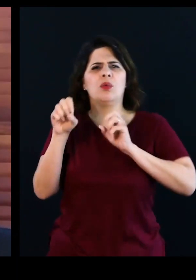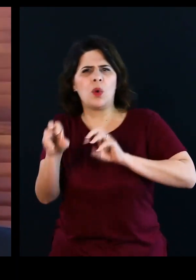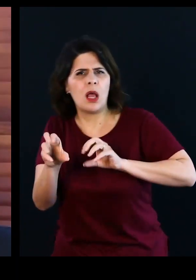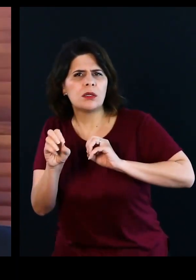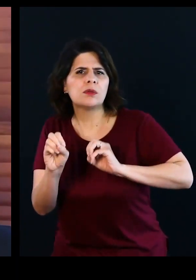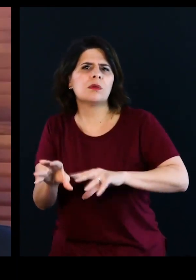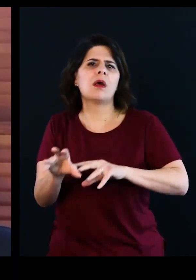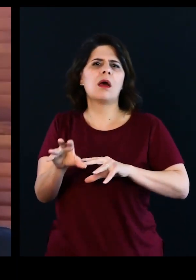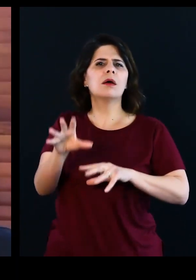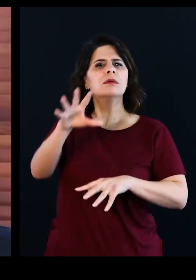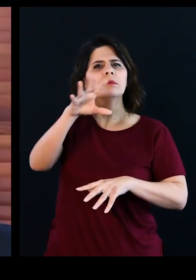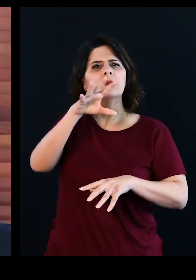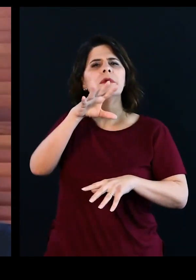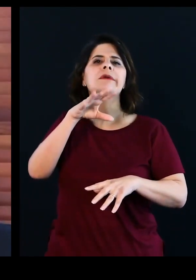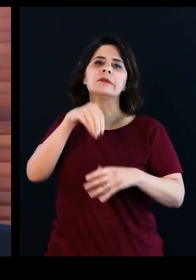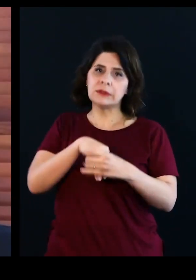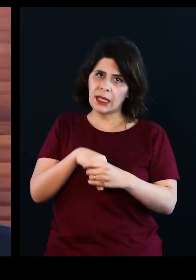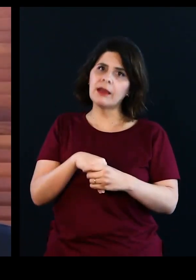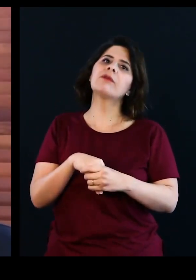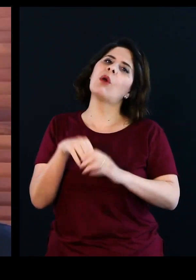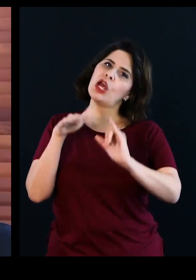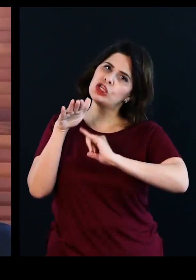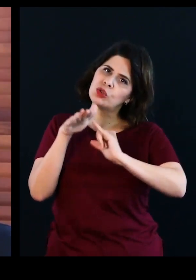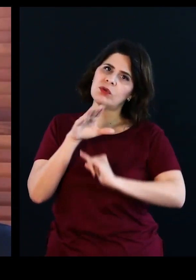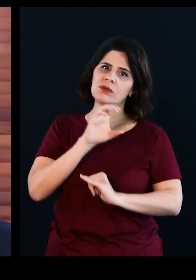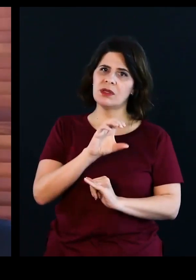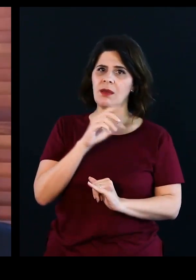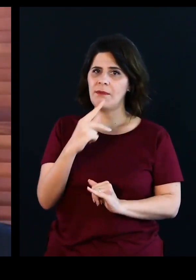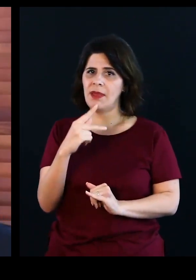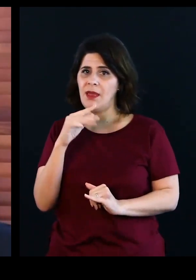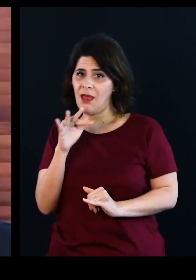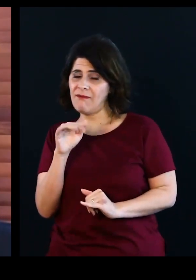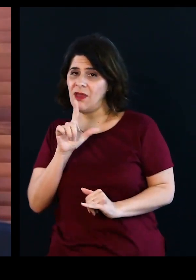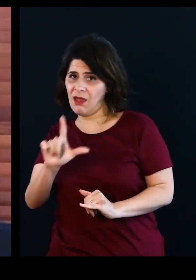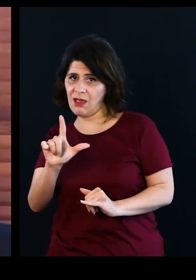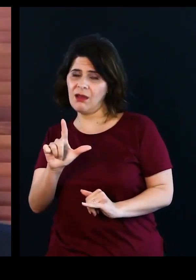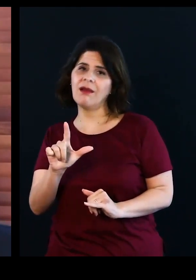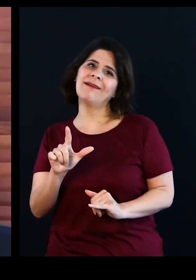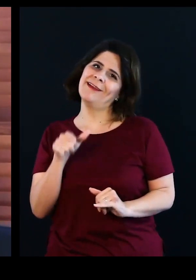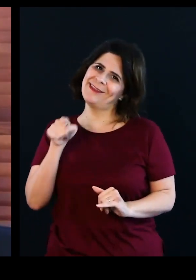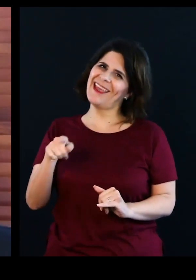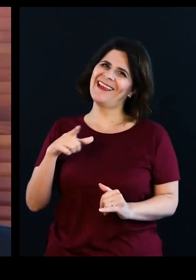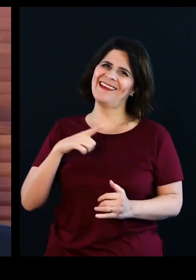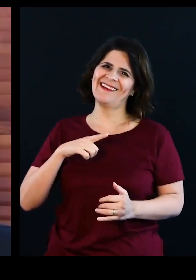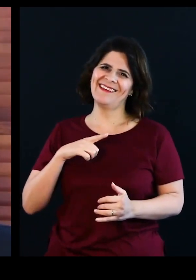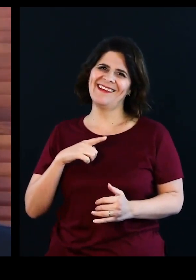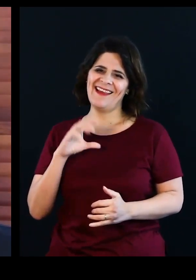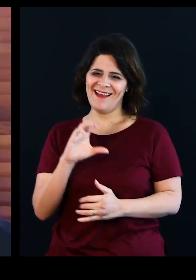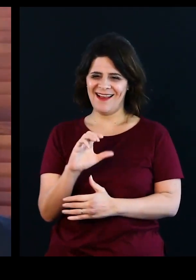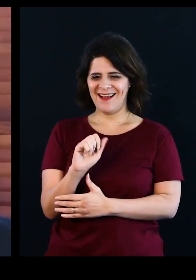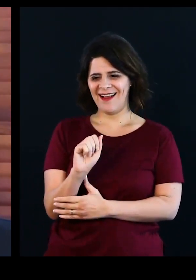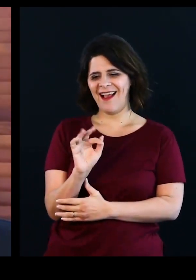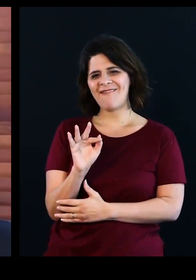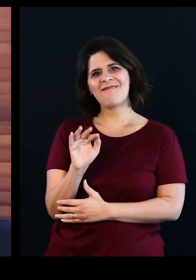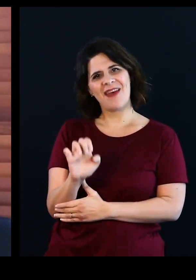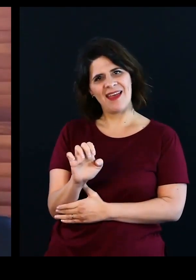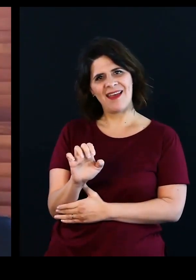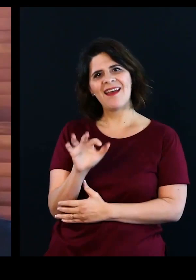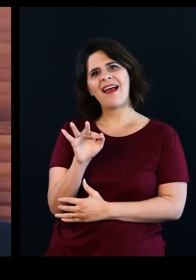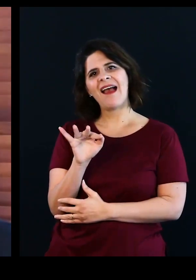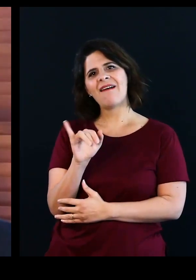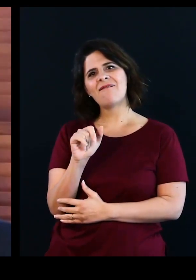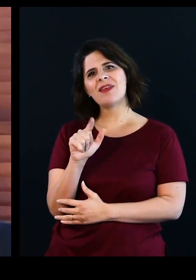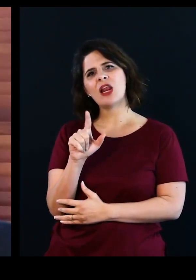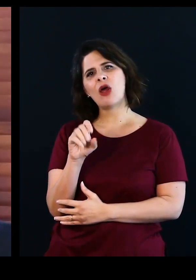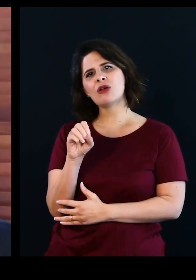educacional, dentro do Instituto CPFL, com o histórico Café Filosófico, né, que já vem de outras gestões e